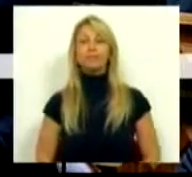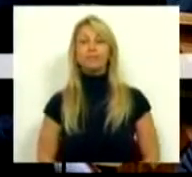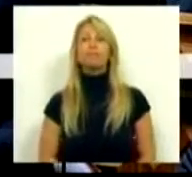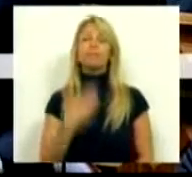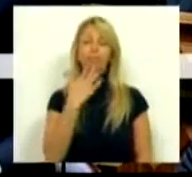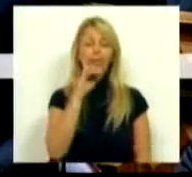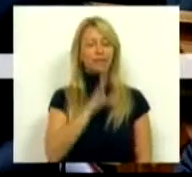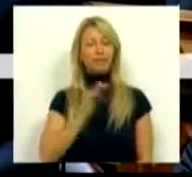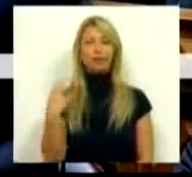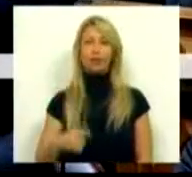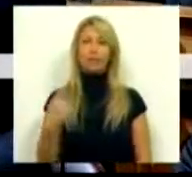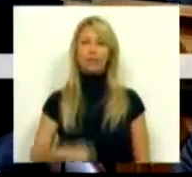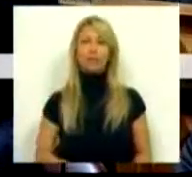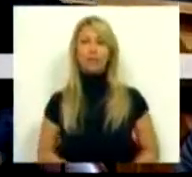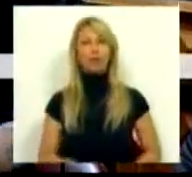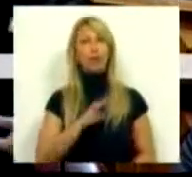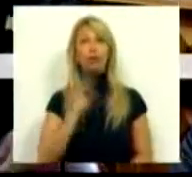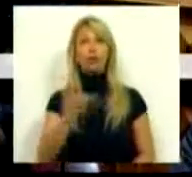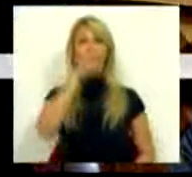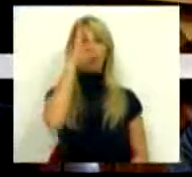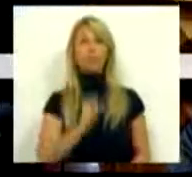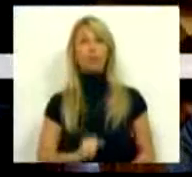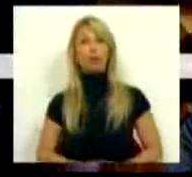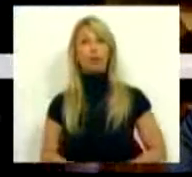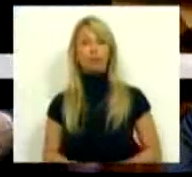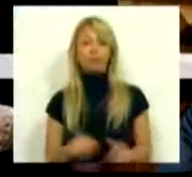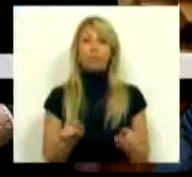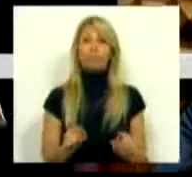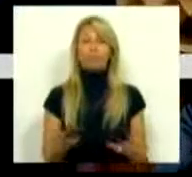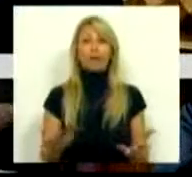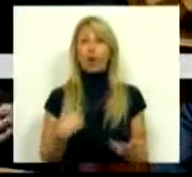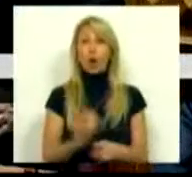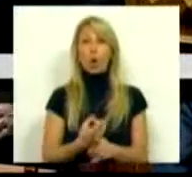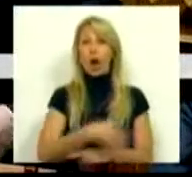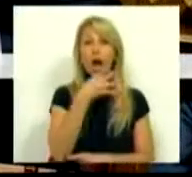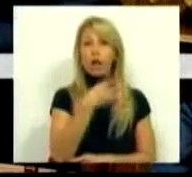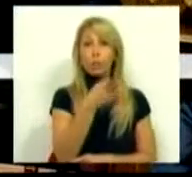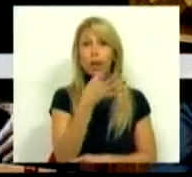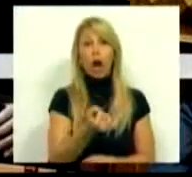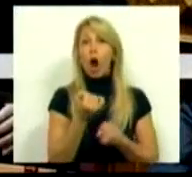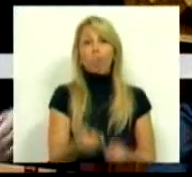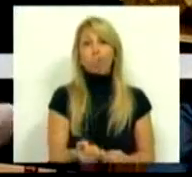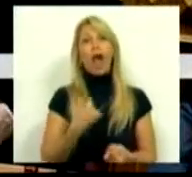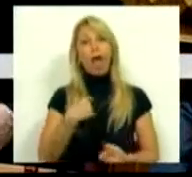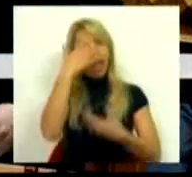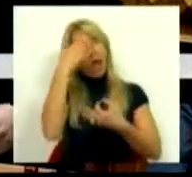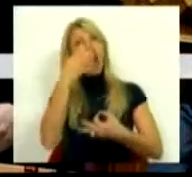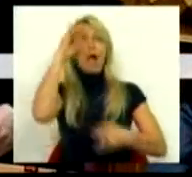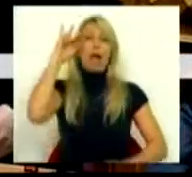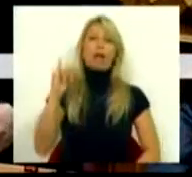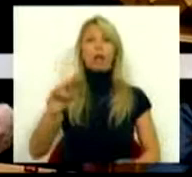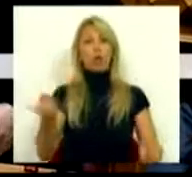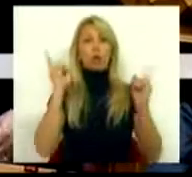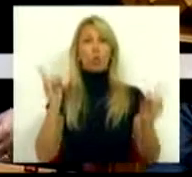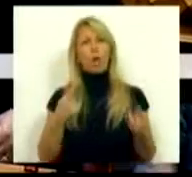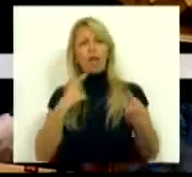Muito obrigado, Sr. Presidente. Sr. Primeiro-Ministro, aquilo que não se explica não é convicção, é teimosia. E o senhor é um